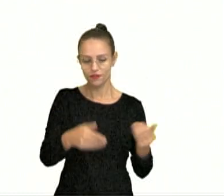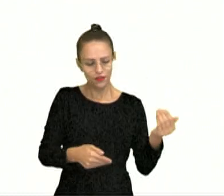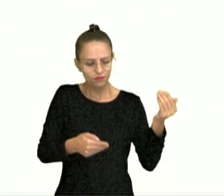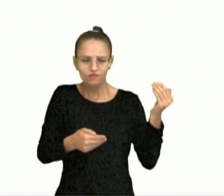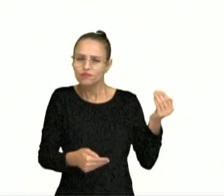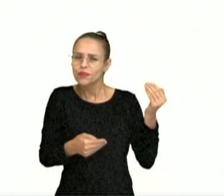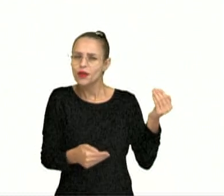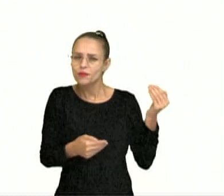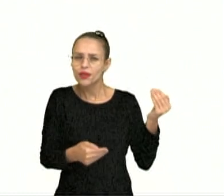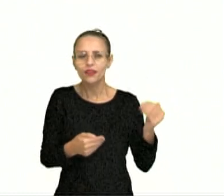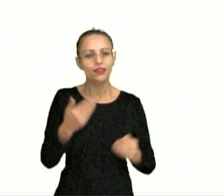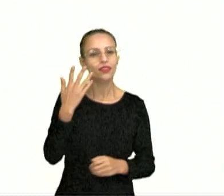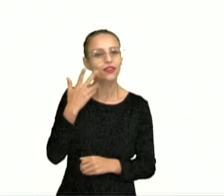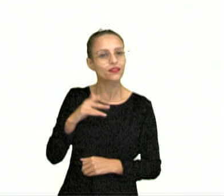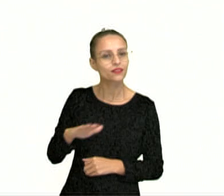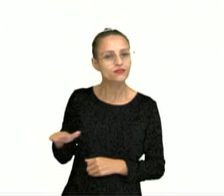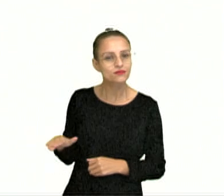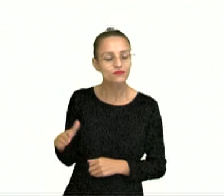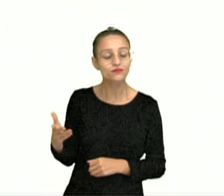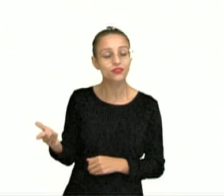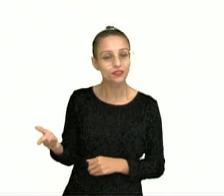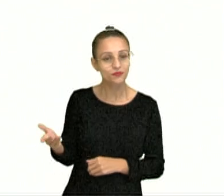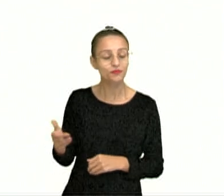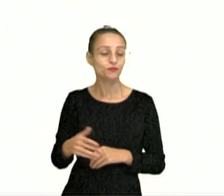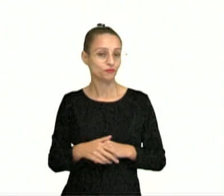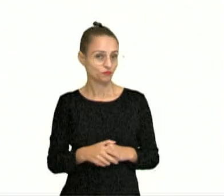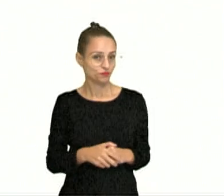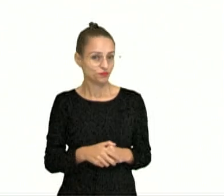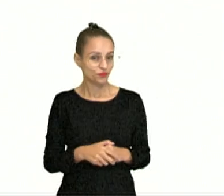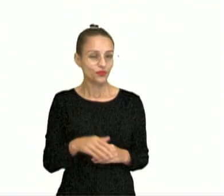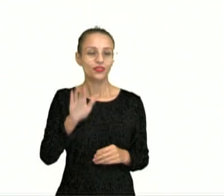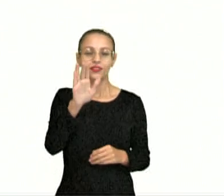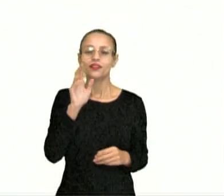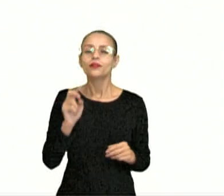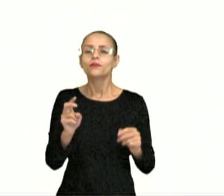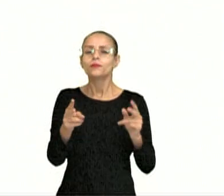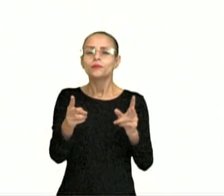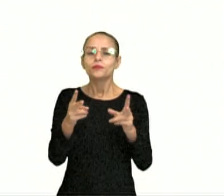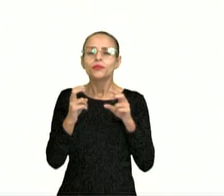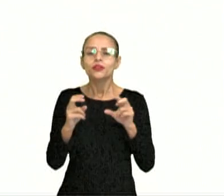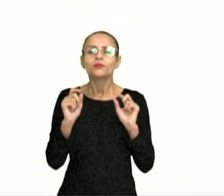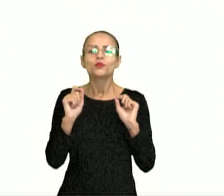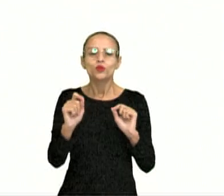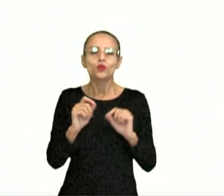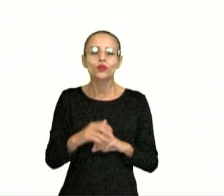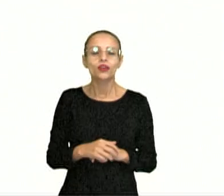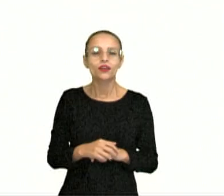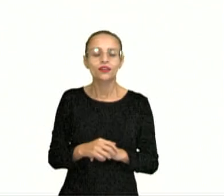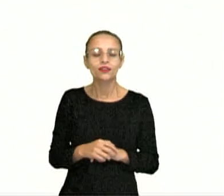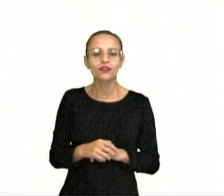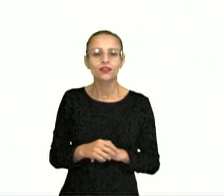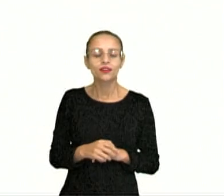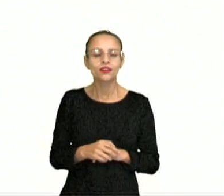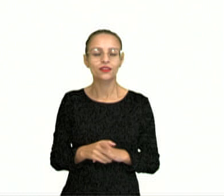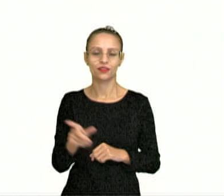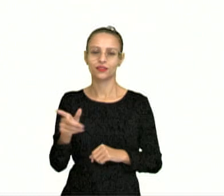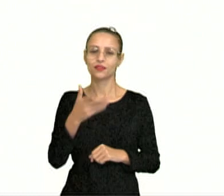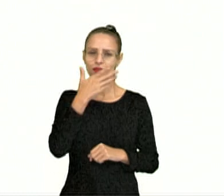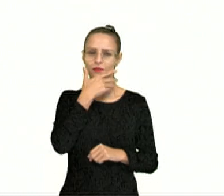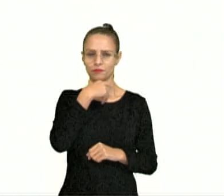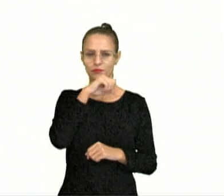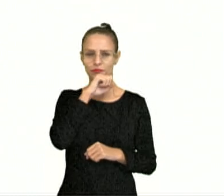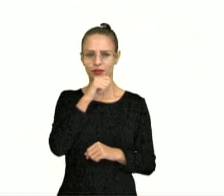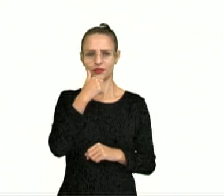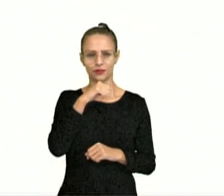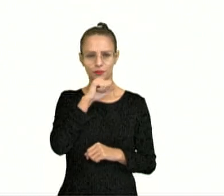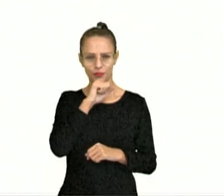neném, criança. Mas nós percebemos o quê? Os seus pais. Então